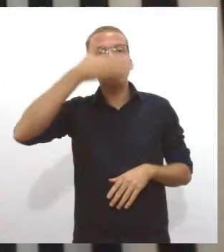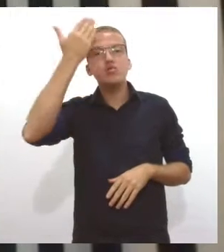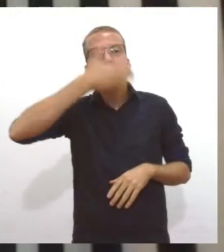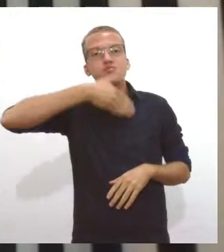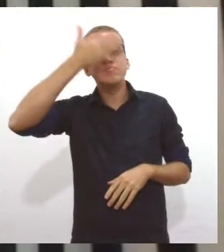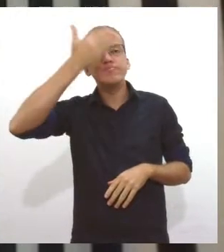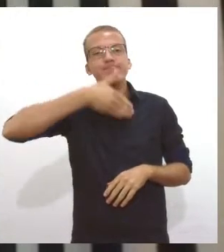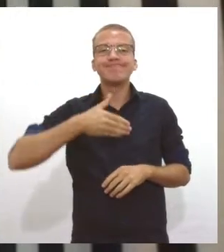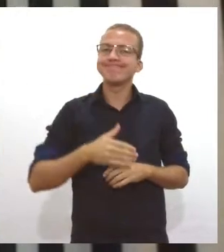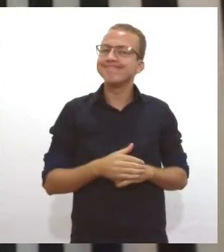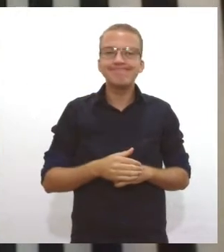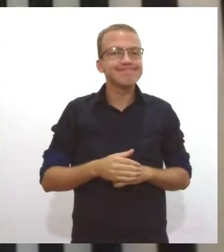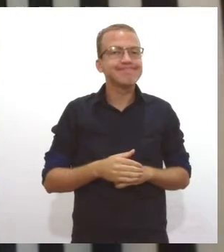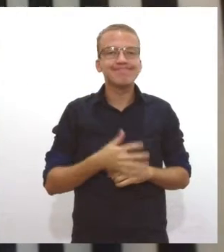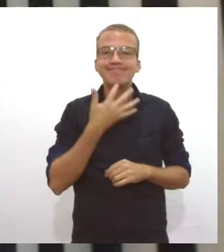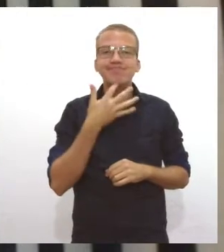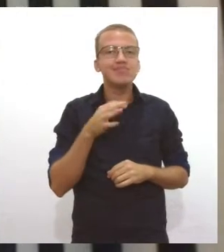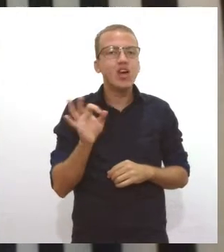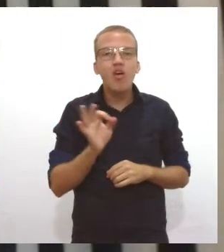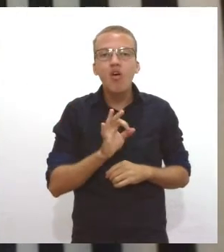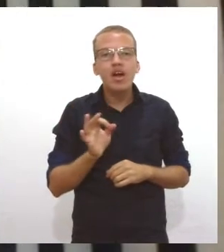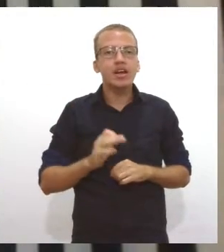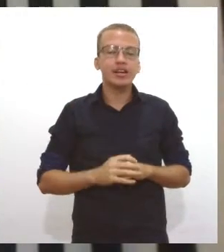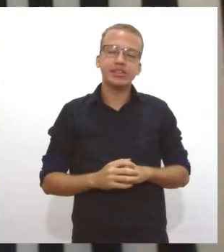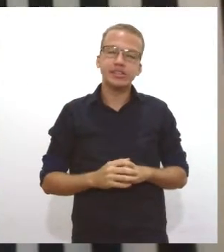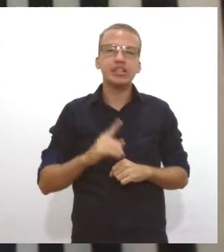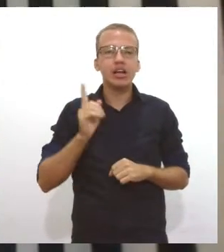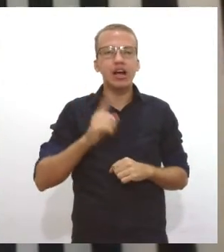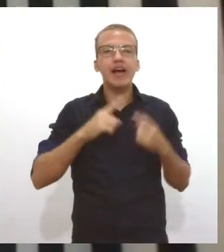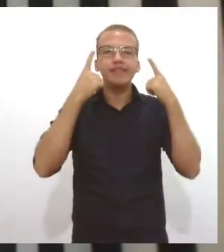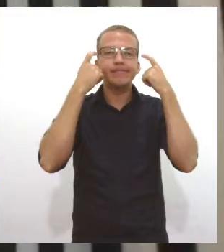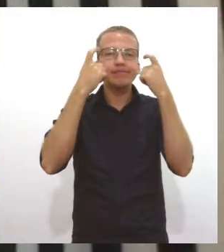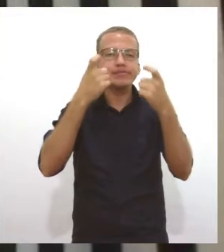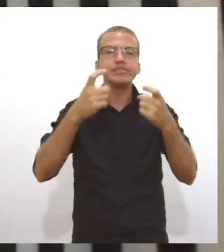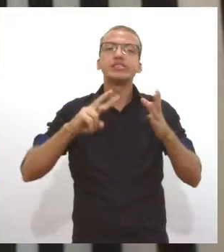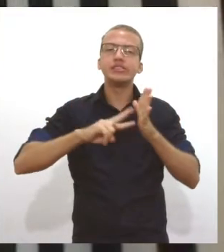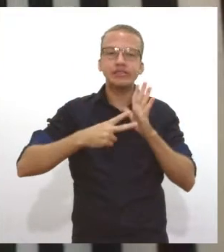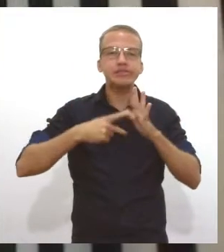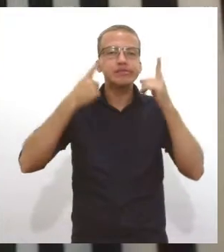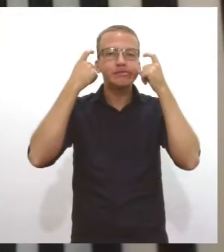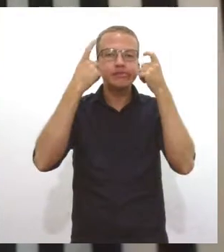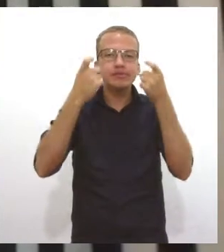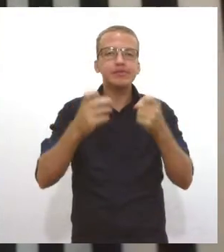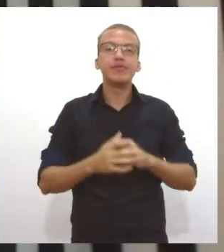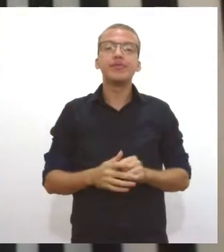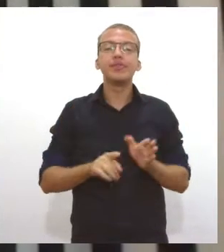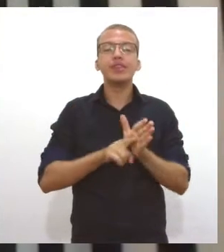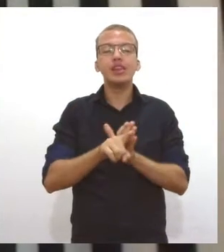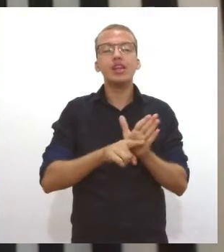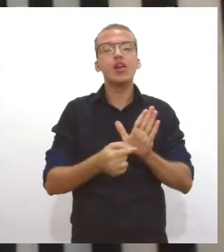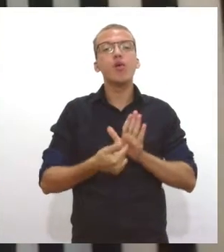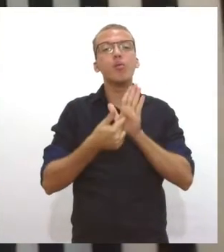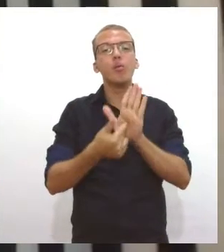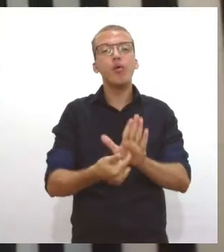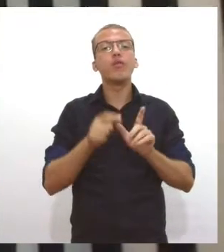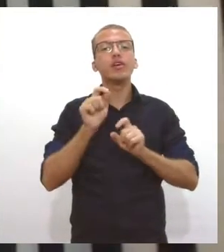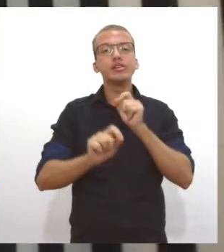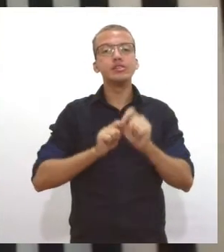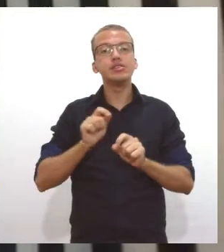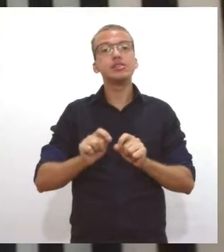cesárea isso é muito violento para uma mãe e para o bebê e as pesquisas também indicam e os bebês que nascem